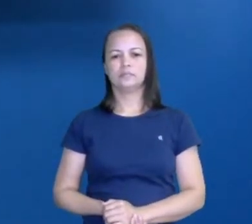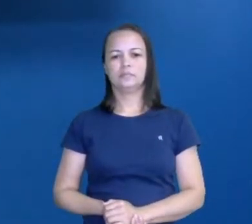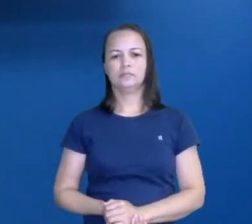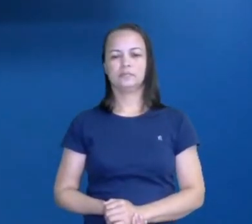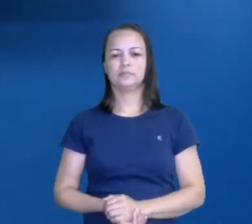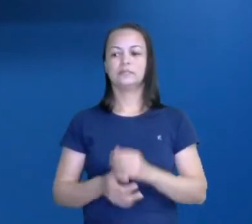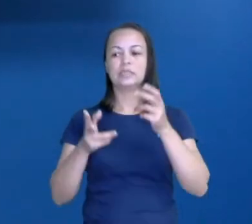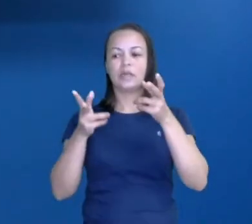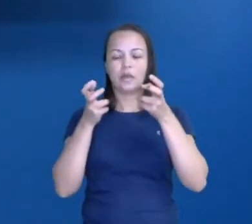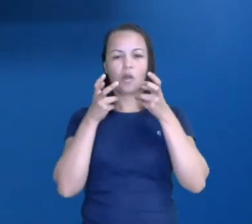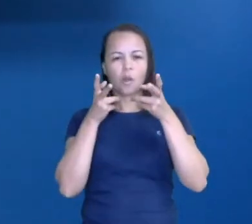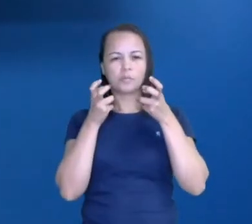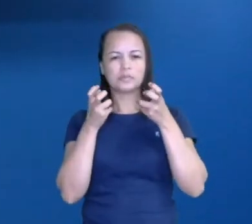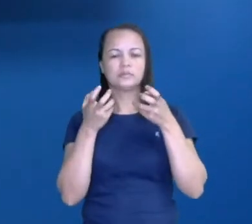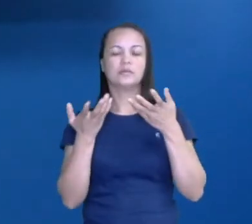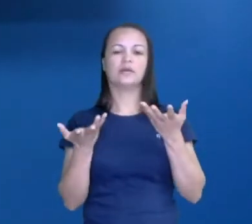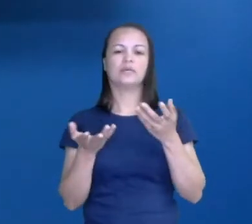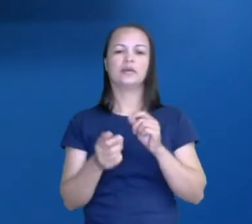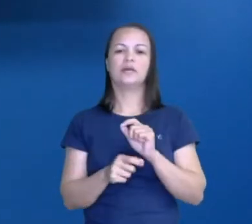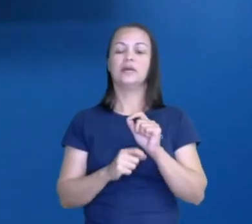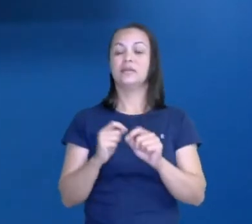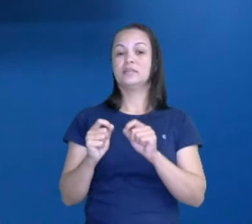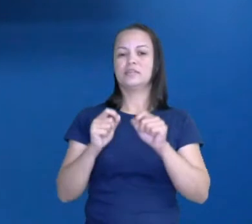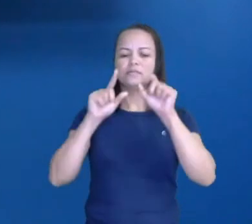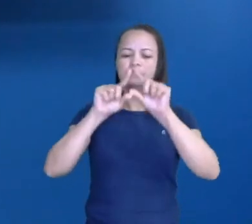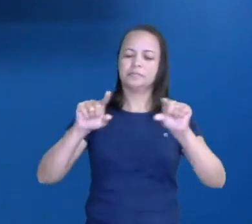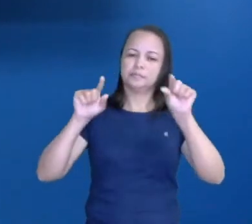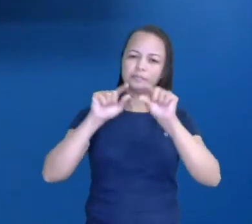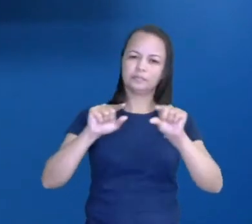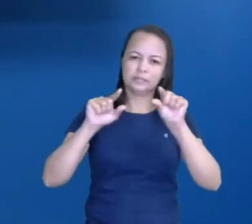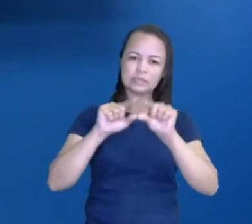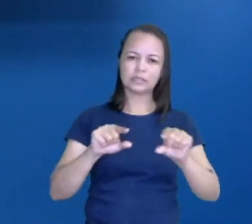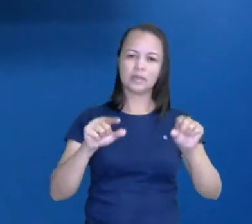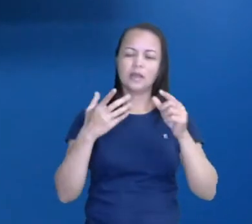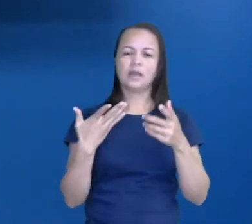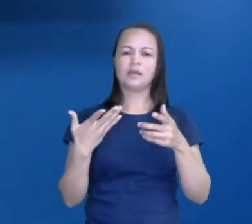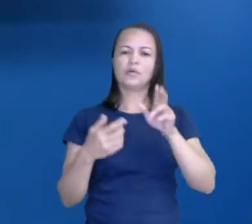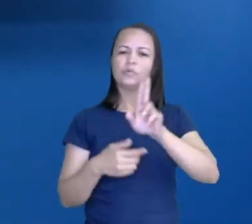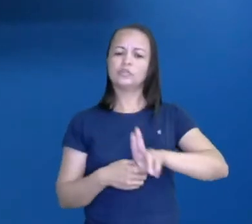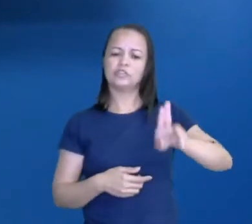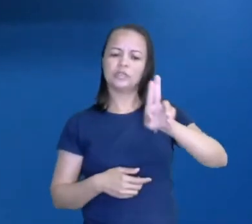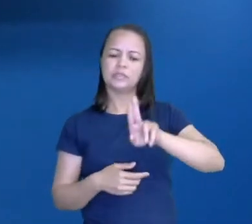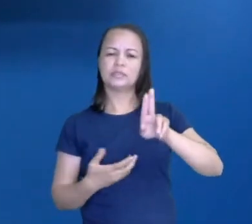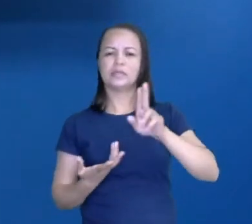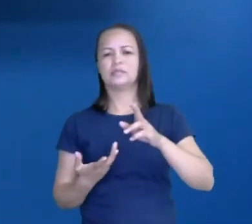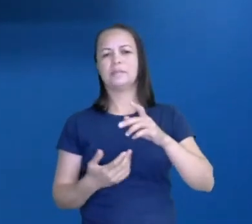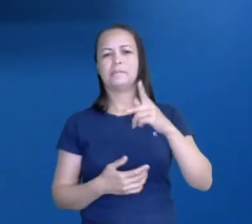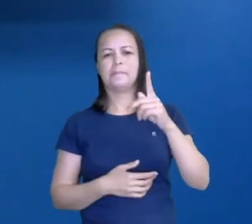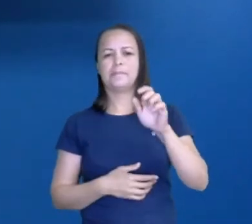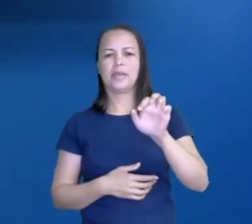A gente observa que essas frases, são muito utilizadas em periódicos,